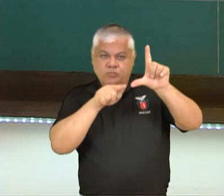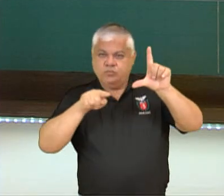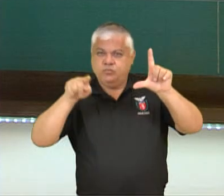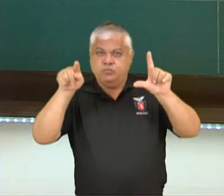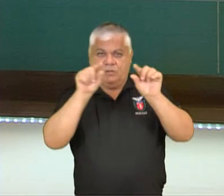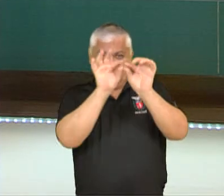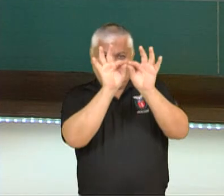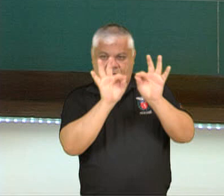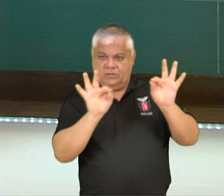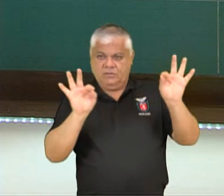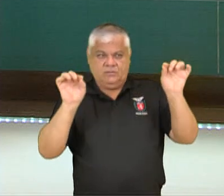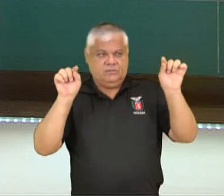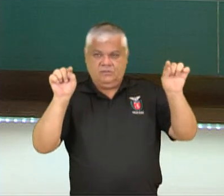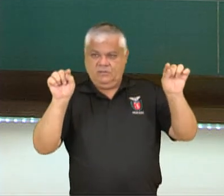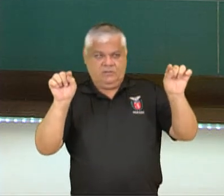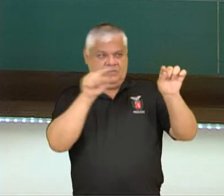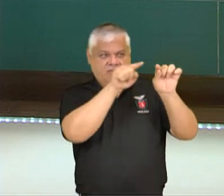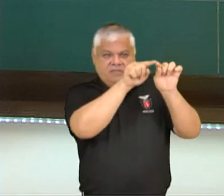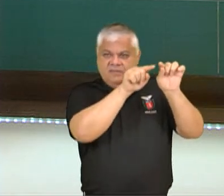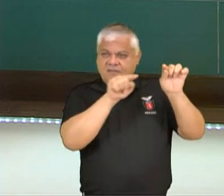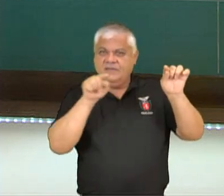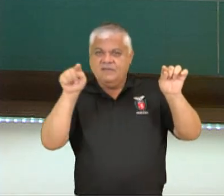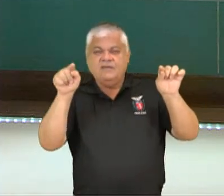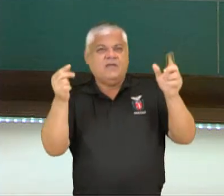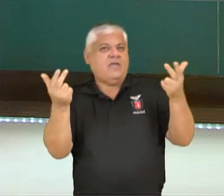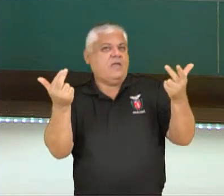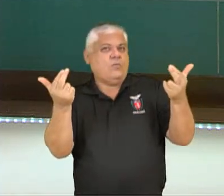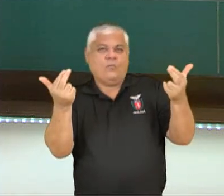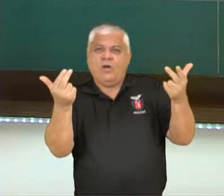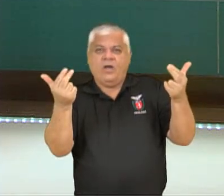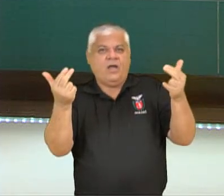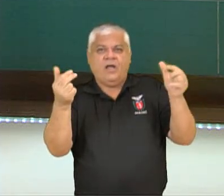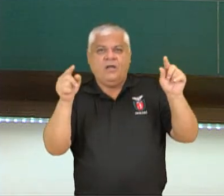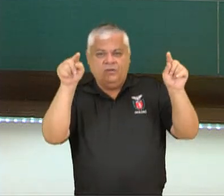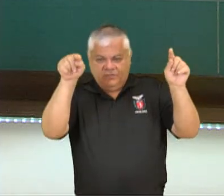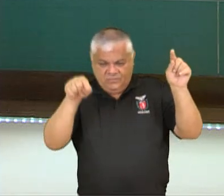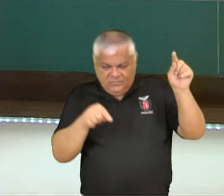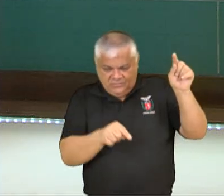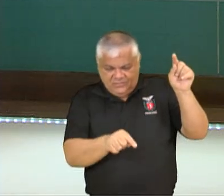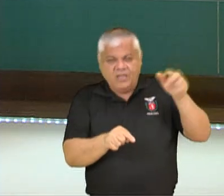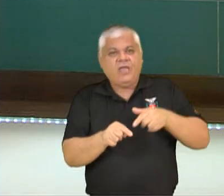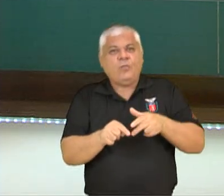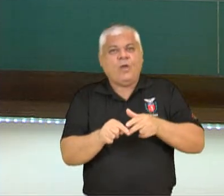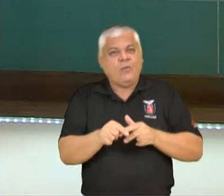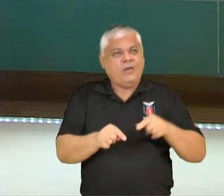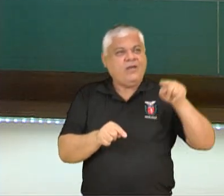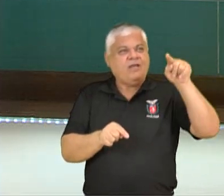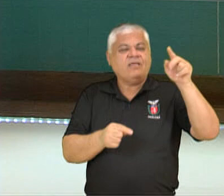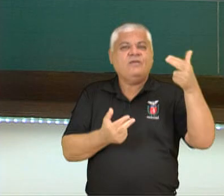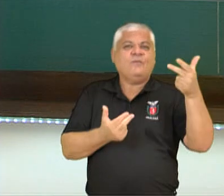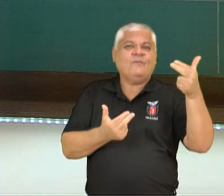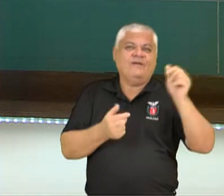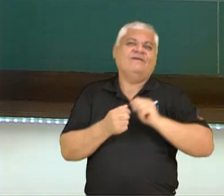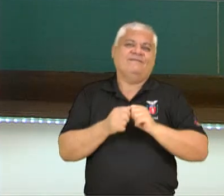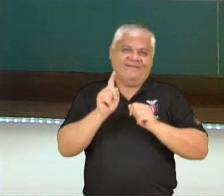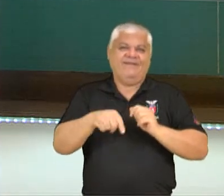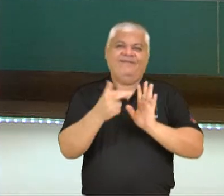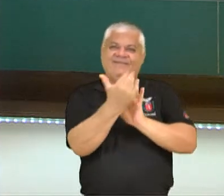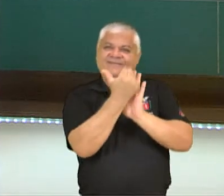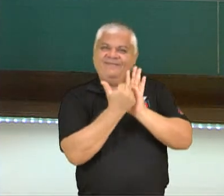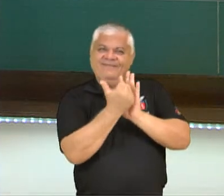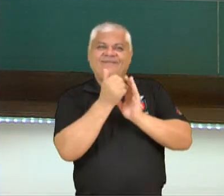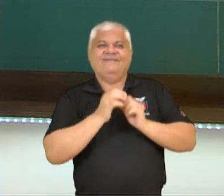do eixo até um lado da parábola é a mesma distância do eixo até o outro lado da parábola, conforme a representação da